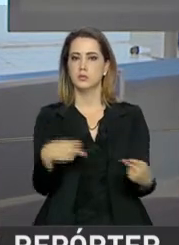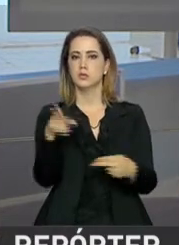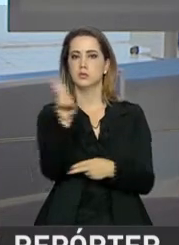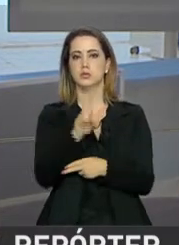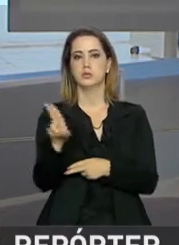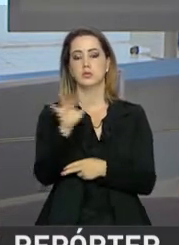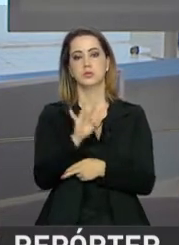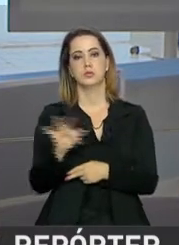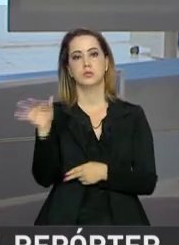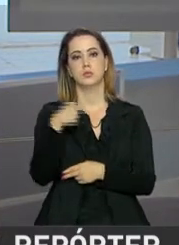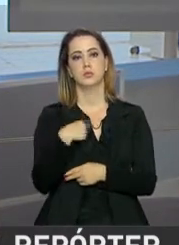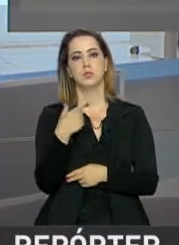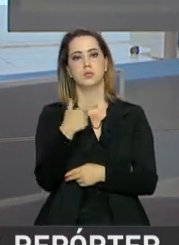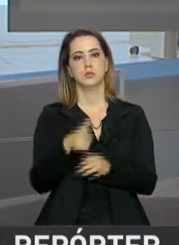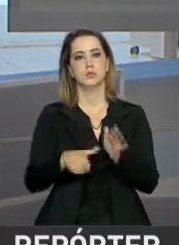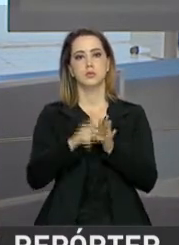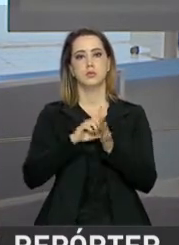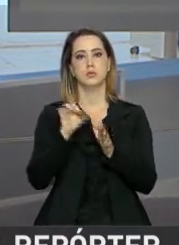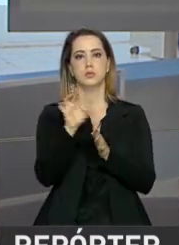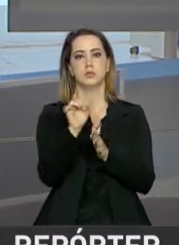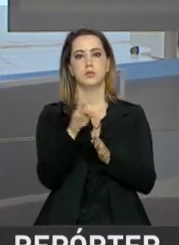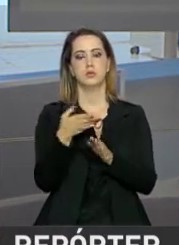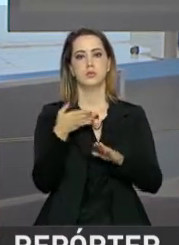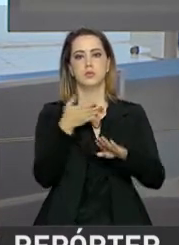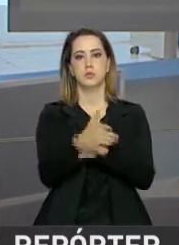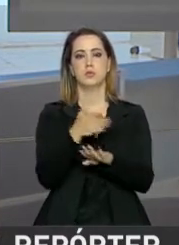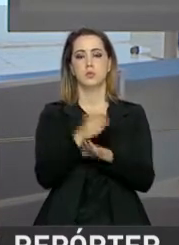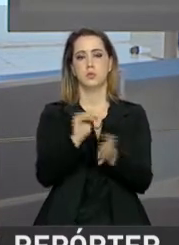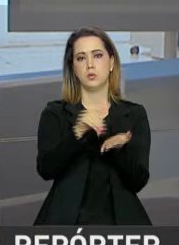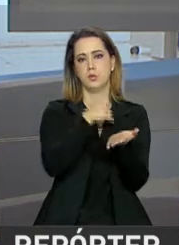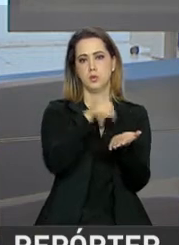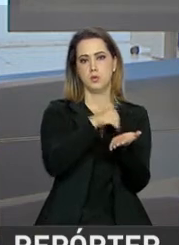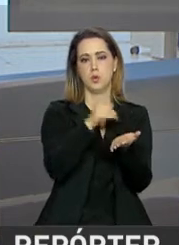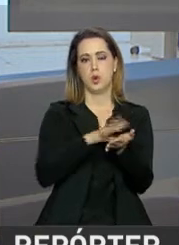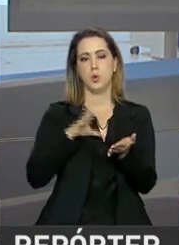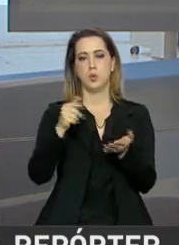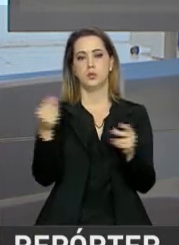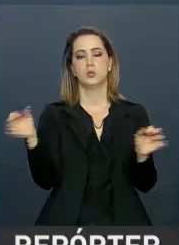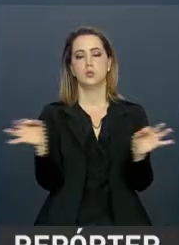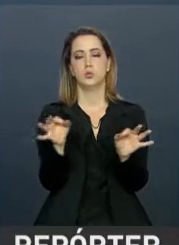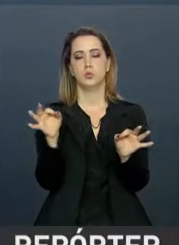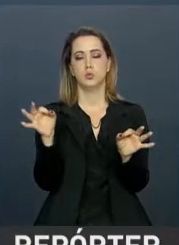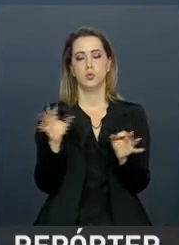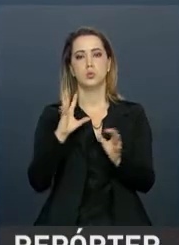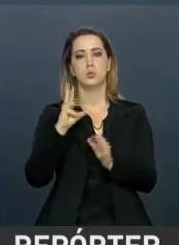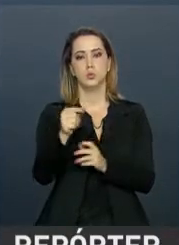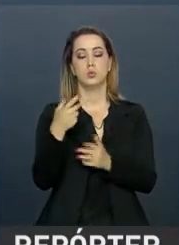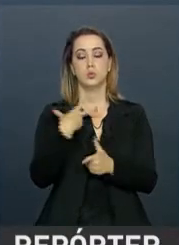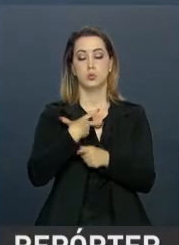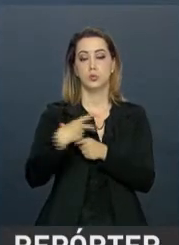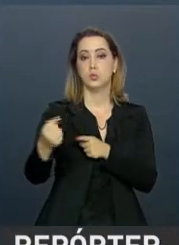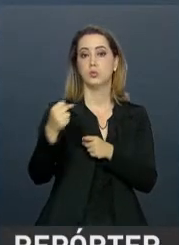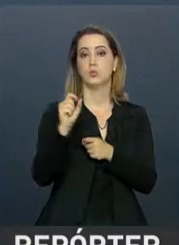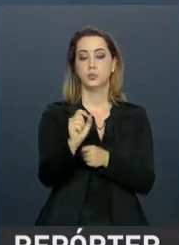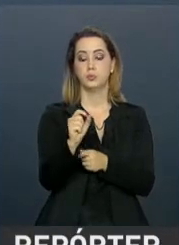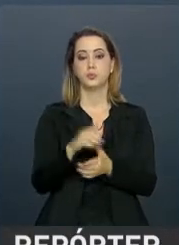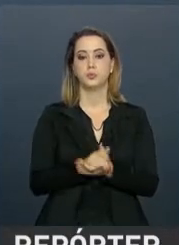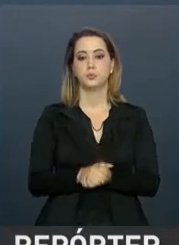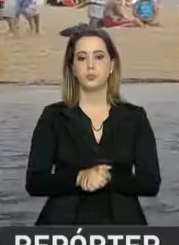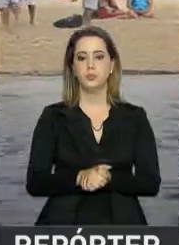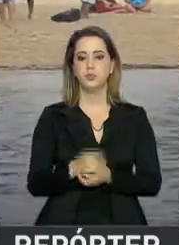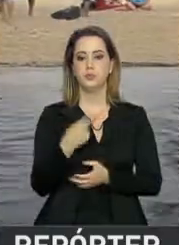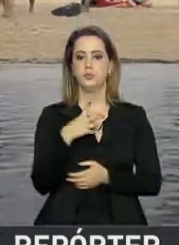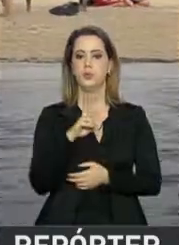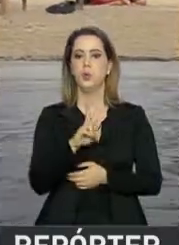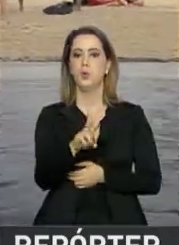da secretaria de patrimônio agora tudo pode ser resolvido pela internet quem mora na praia de